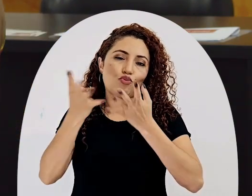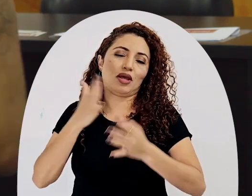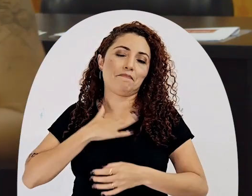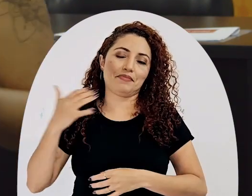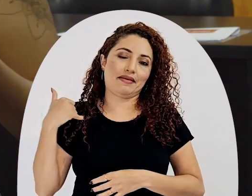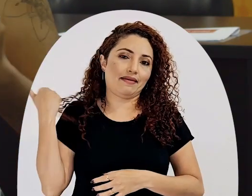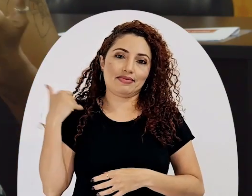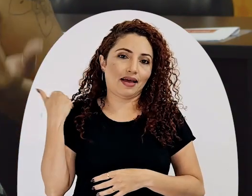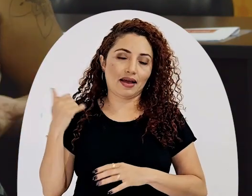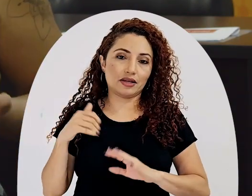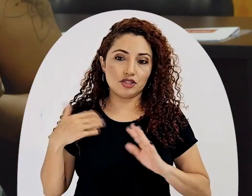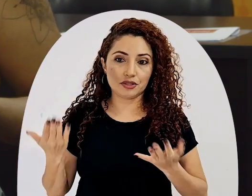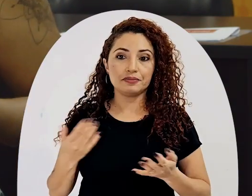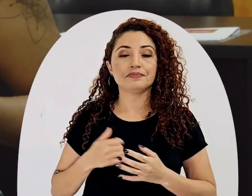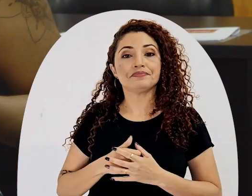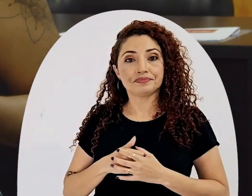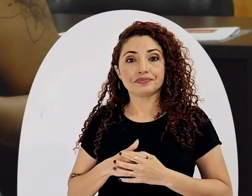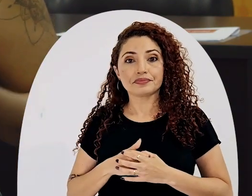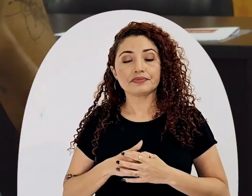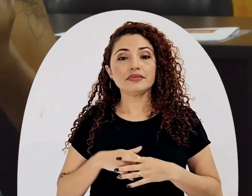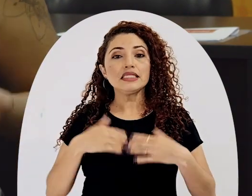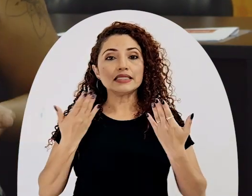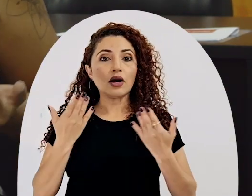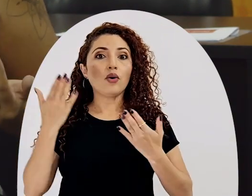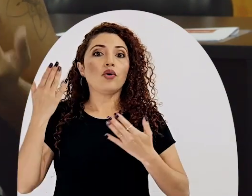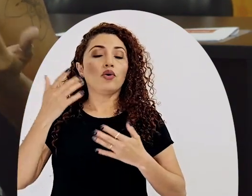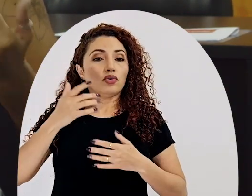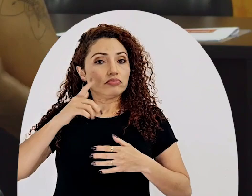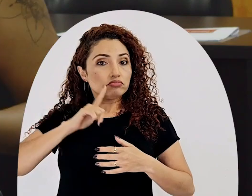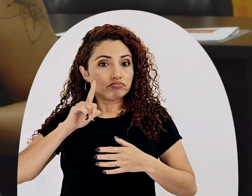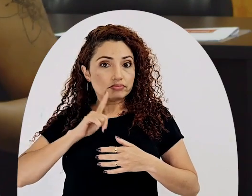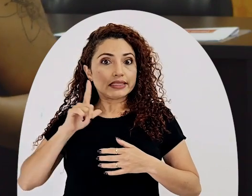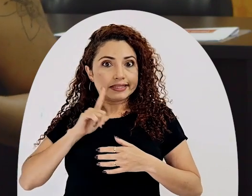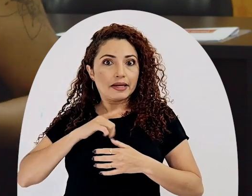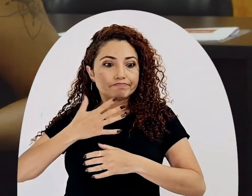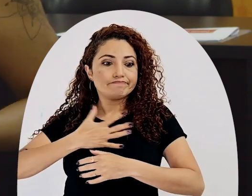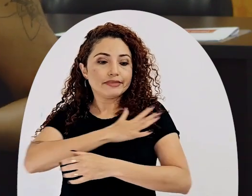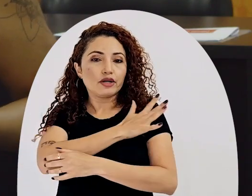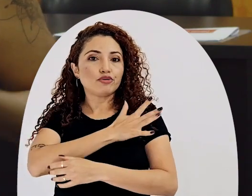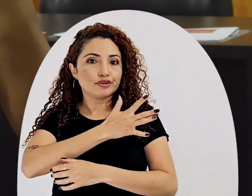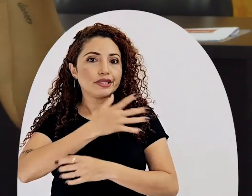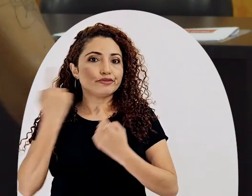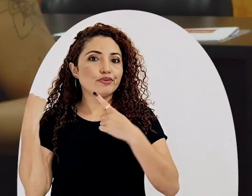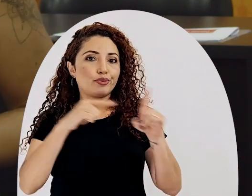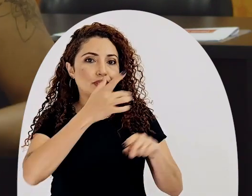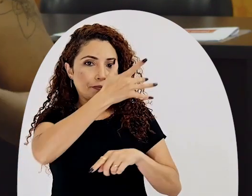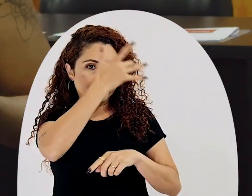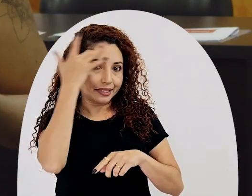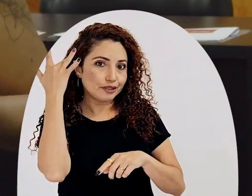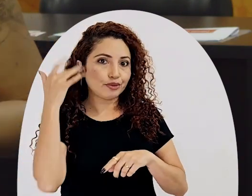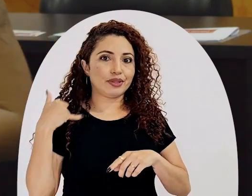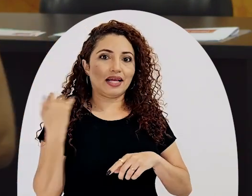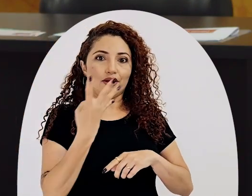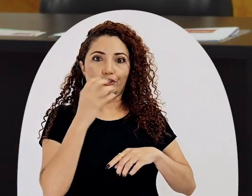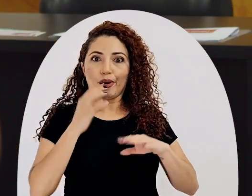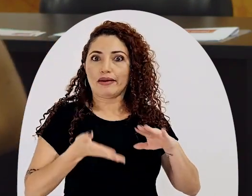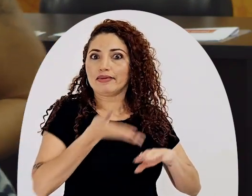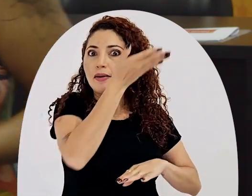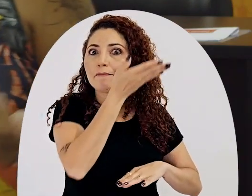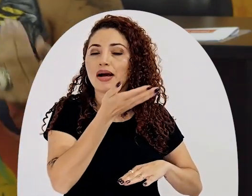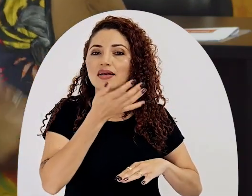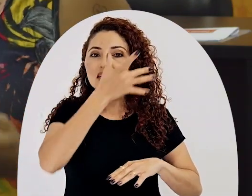o etarismo a partir dos 40 anos, que para o mercado de trabalho as pessoas já acham que estamos velhos, estamos aqui cheios de